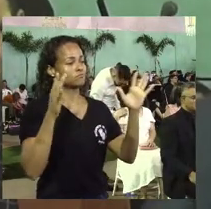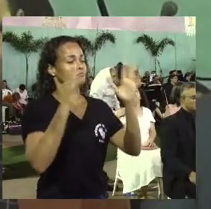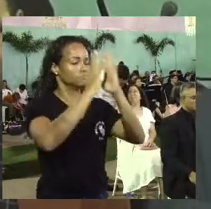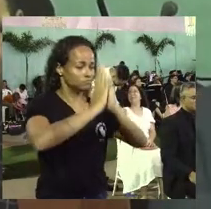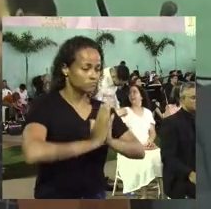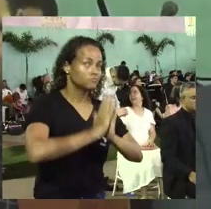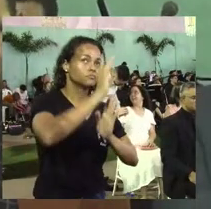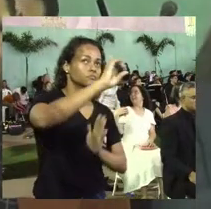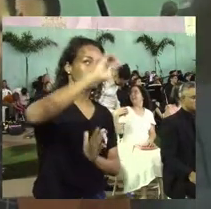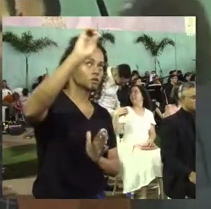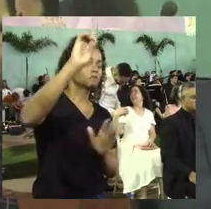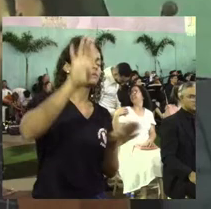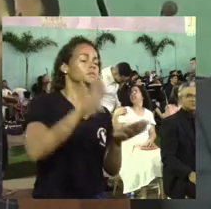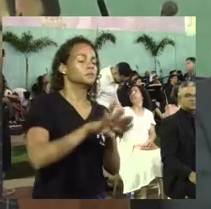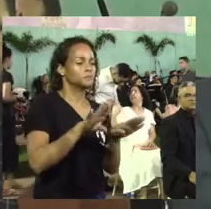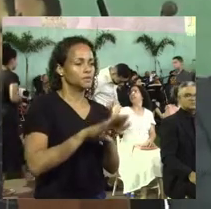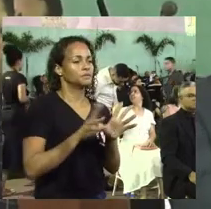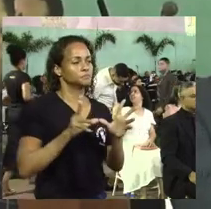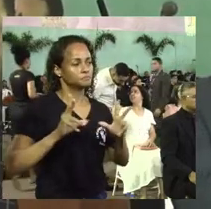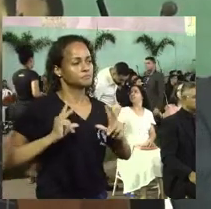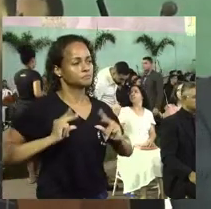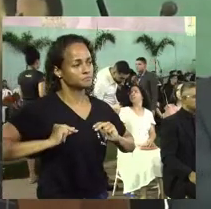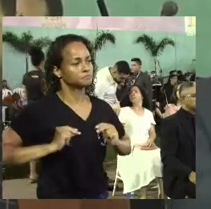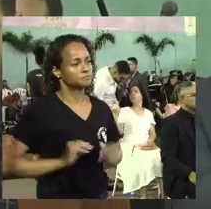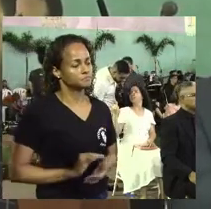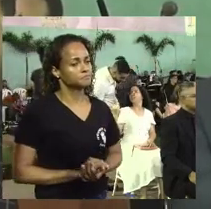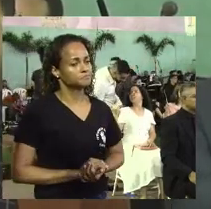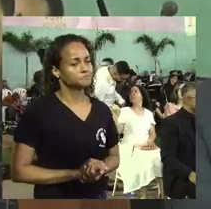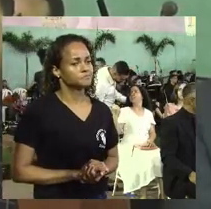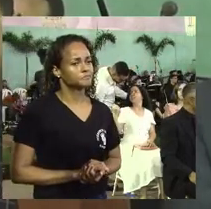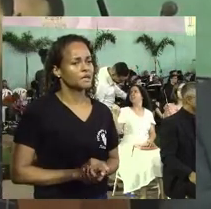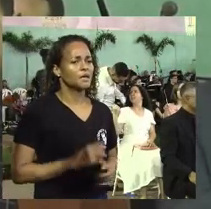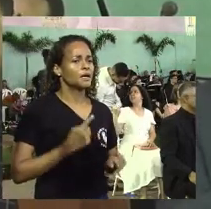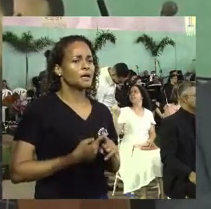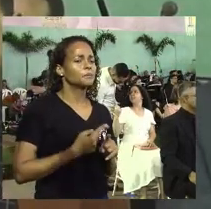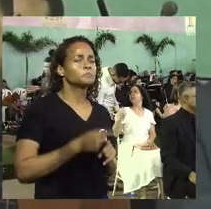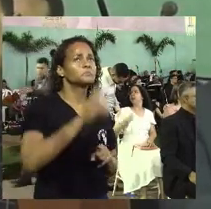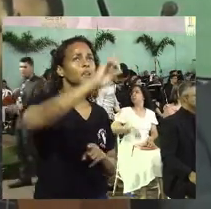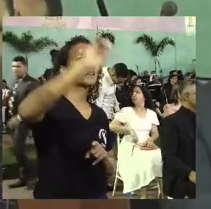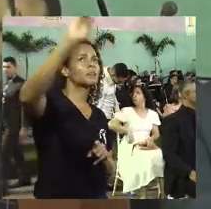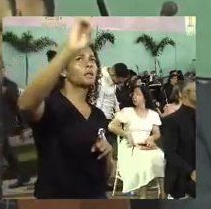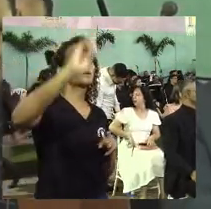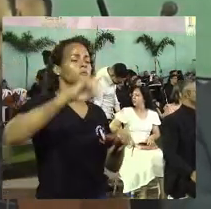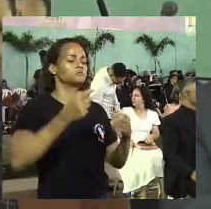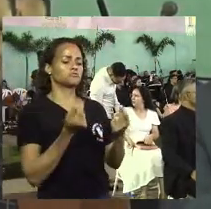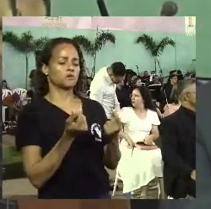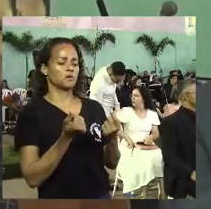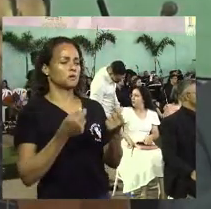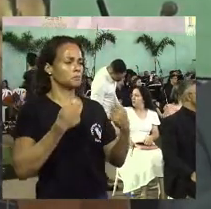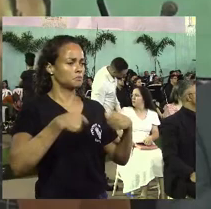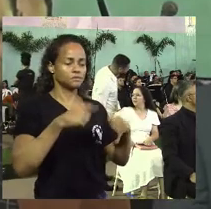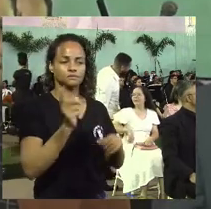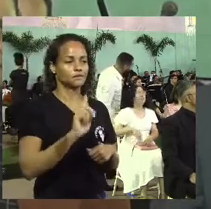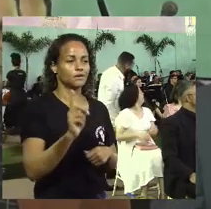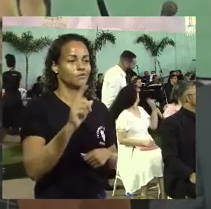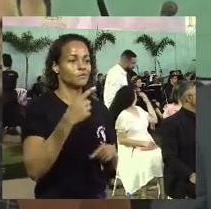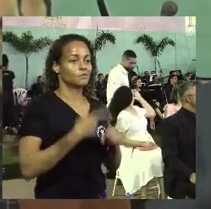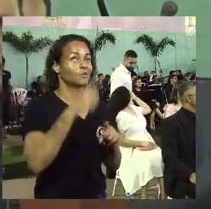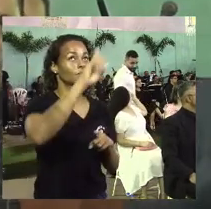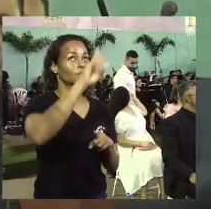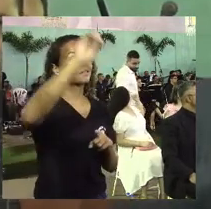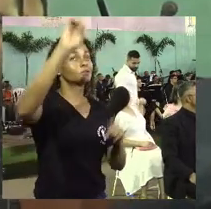ele Também merece a tua oferta Então não é porque Deus precisa é porque ele merece